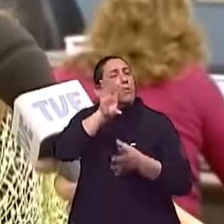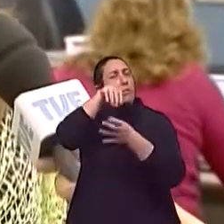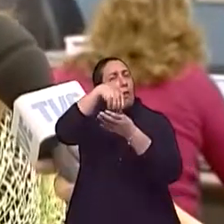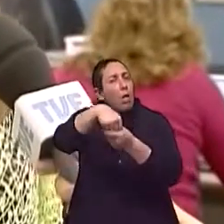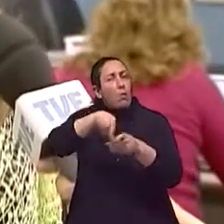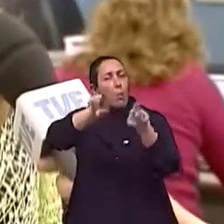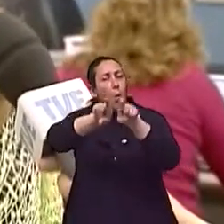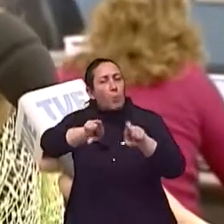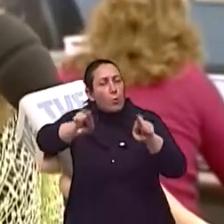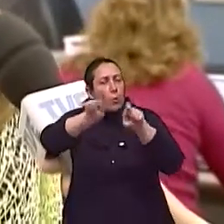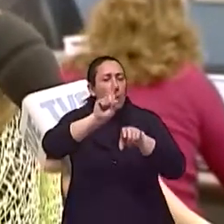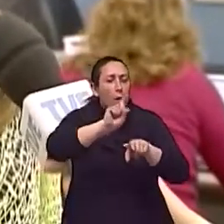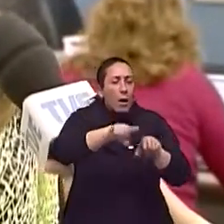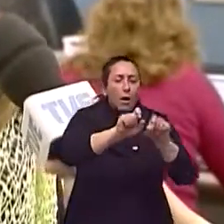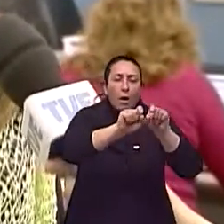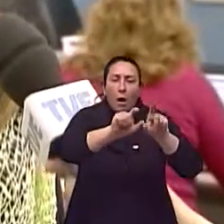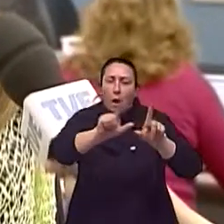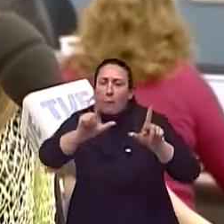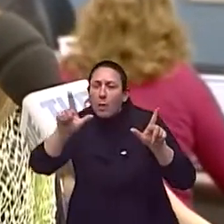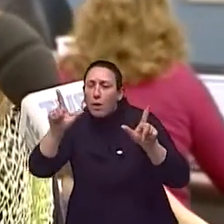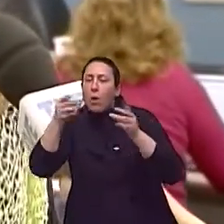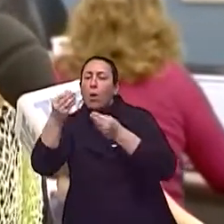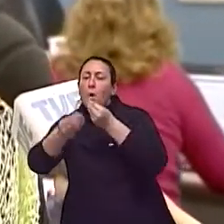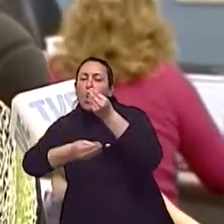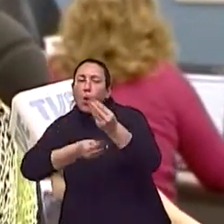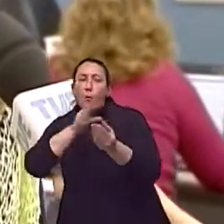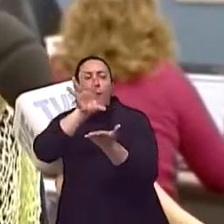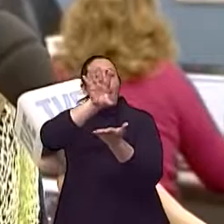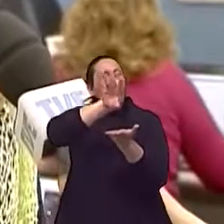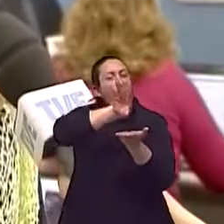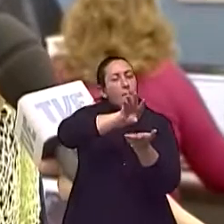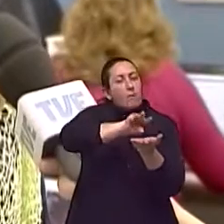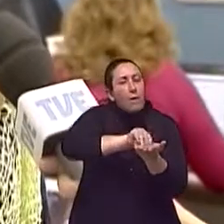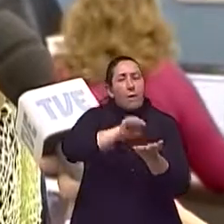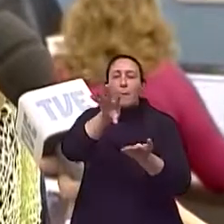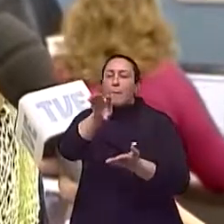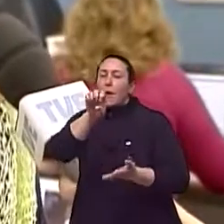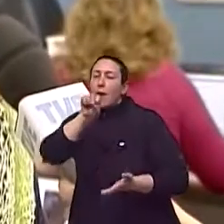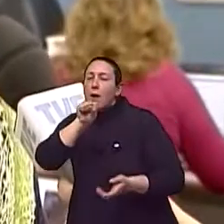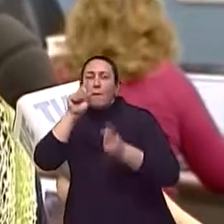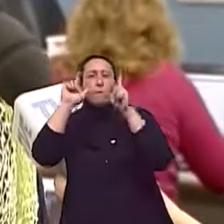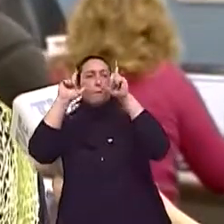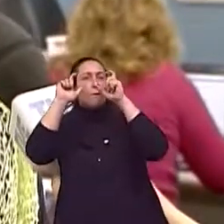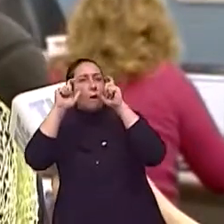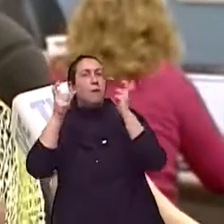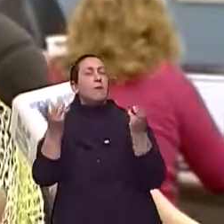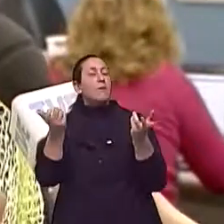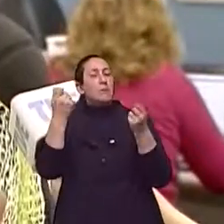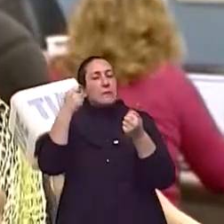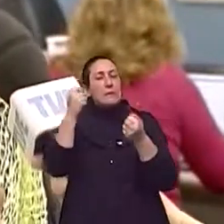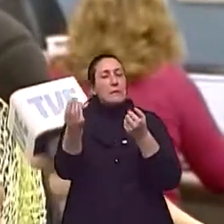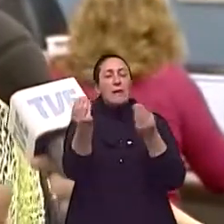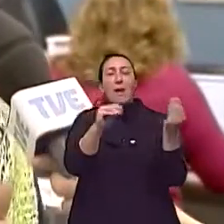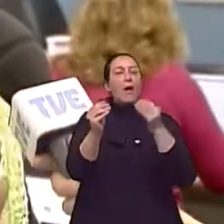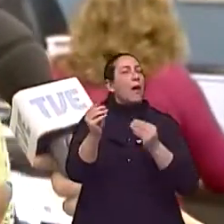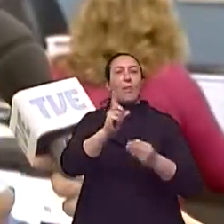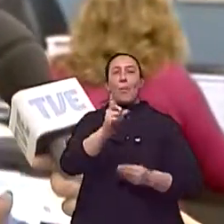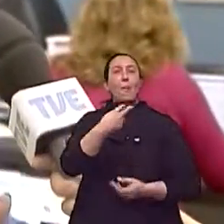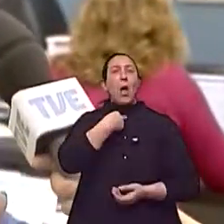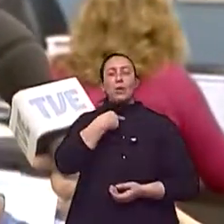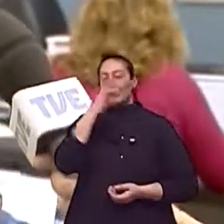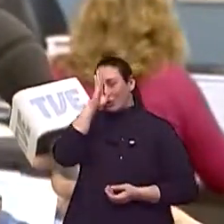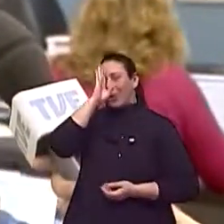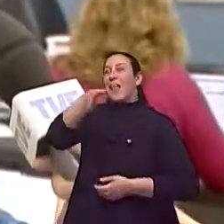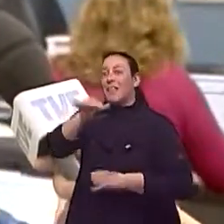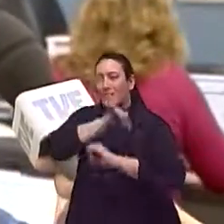procedimento para gente aprender até quando tu vai gravar ter uma foto tu vai ter que criar uma passa tem que botar entres acho que chegar e entrar